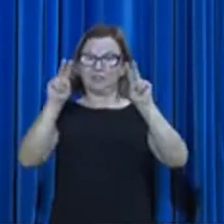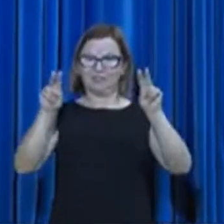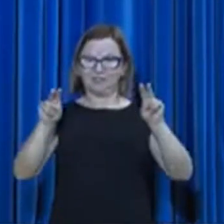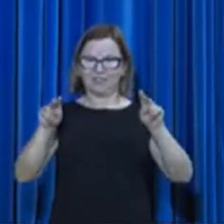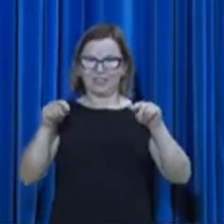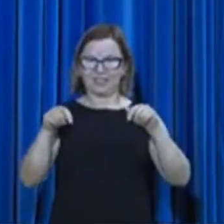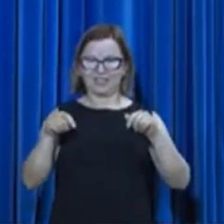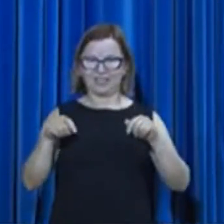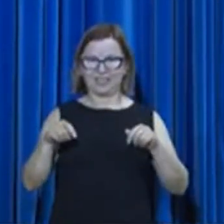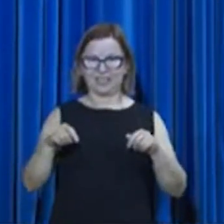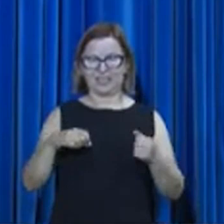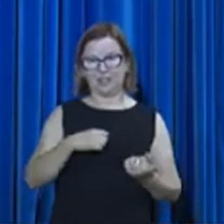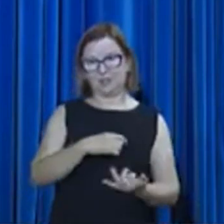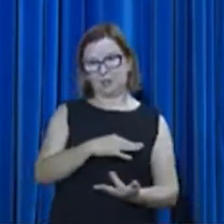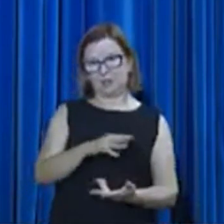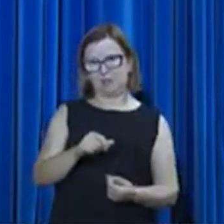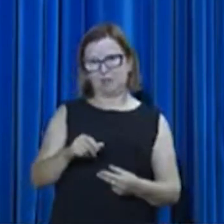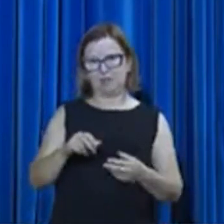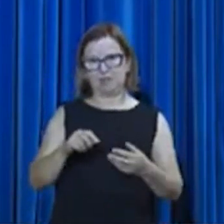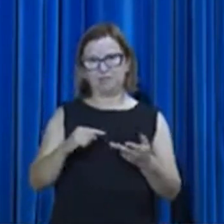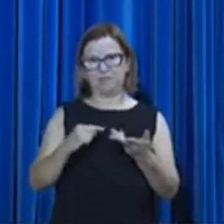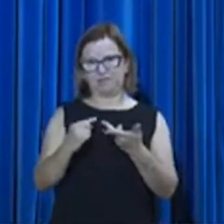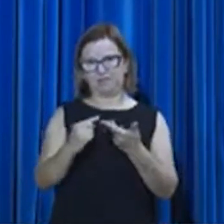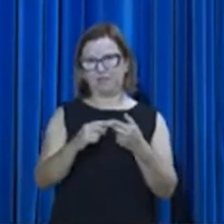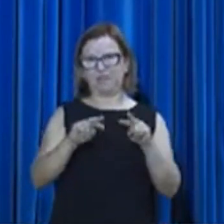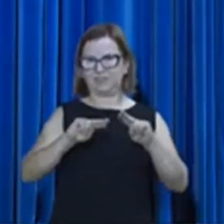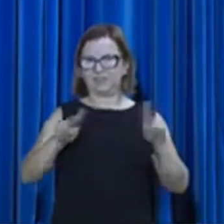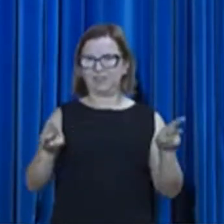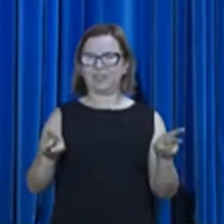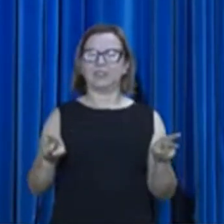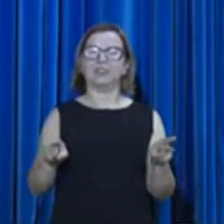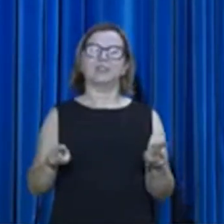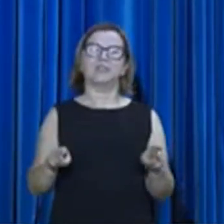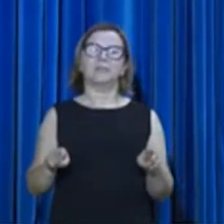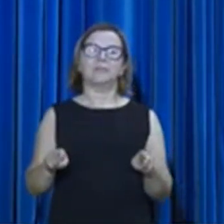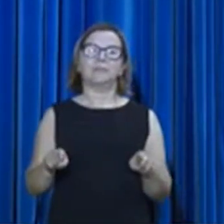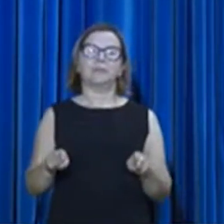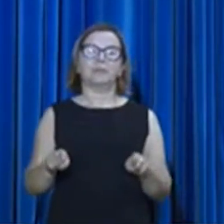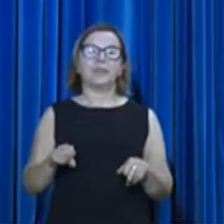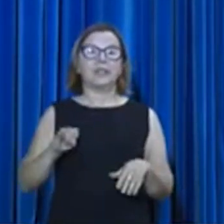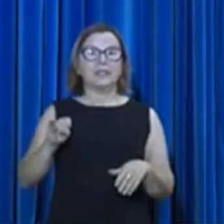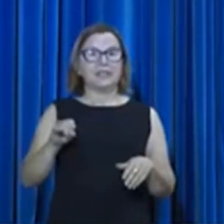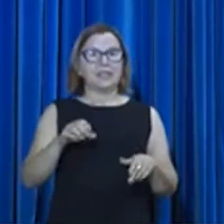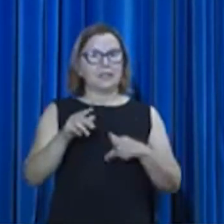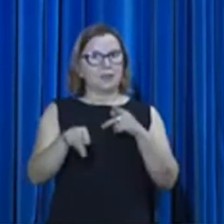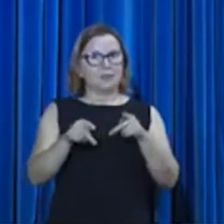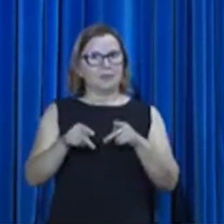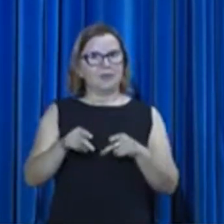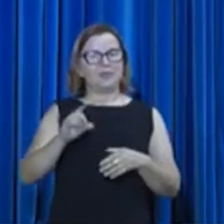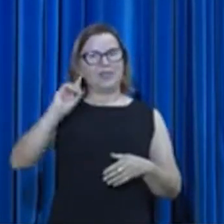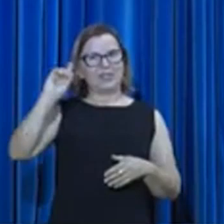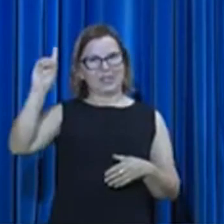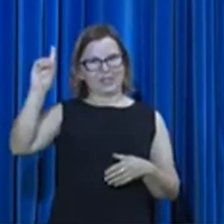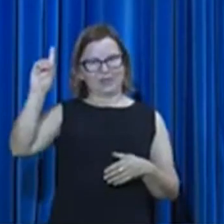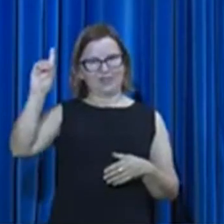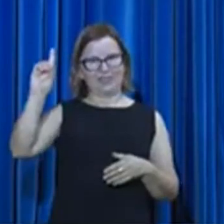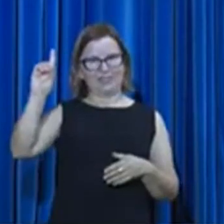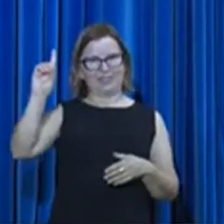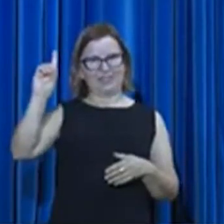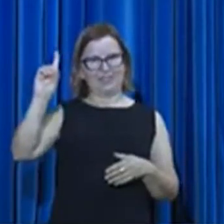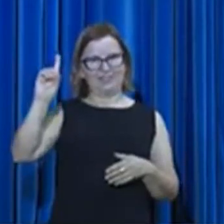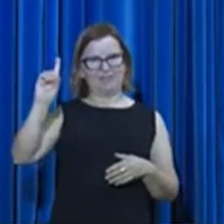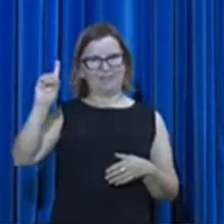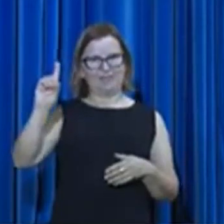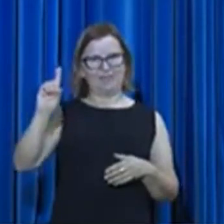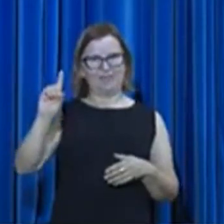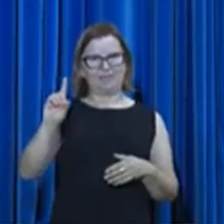tão diversas. Então, por um lado, se o povo de Deus da nossa época tem se